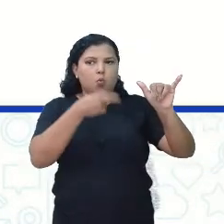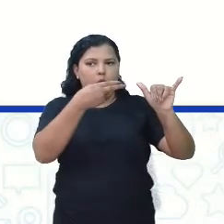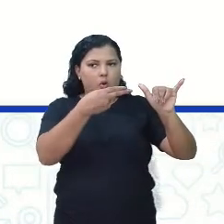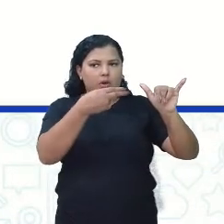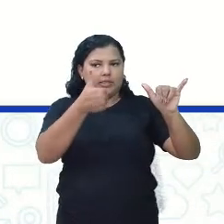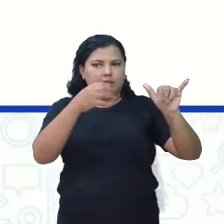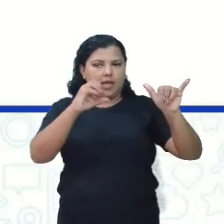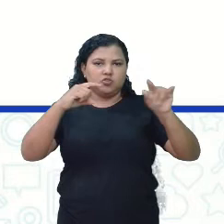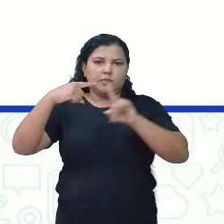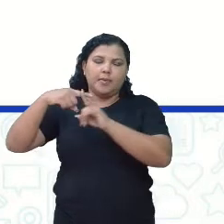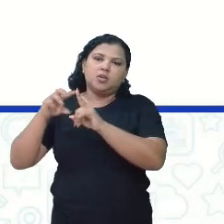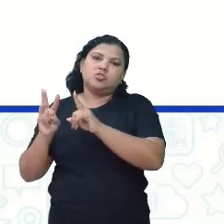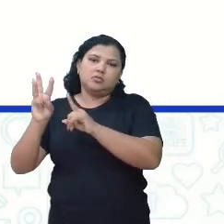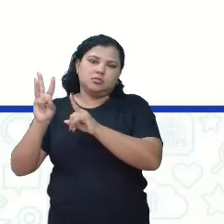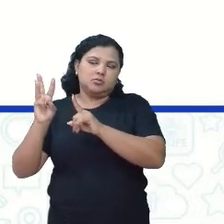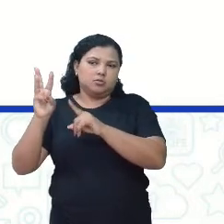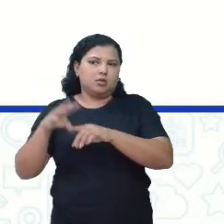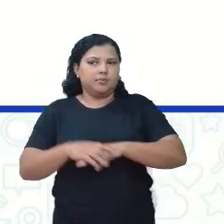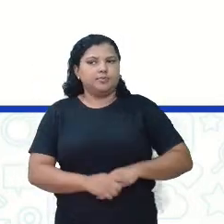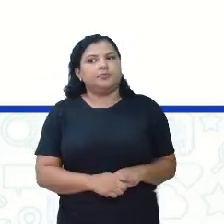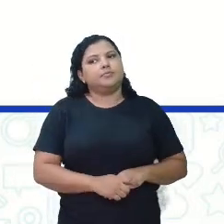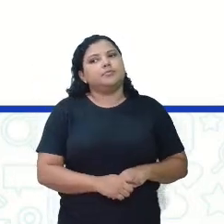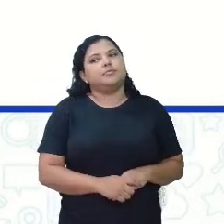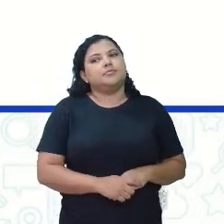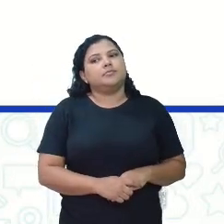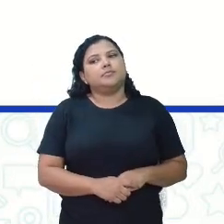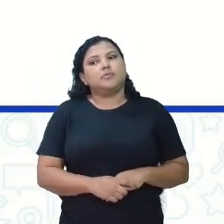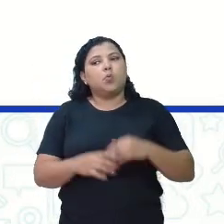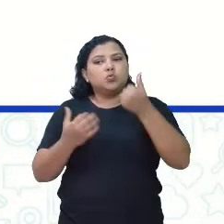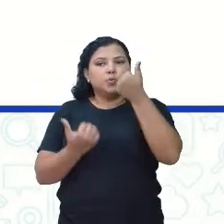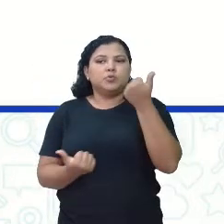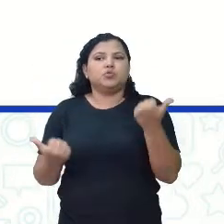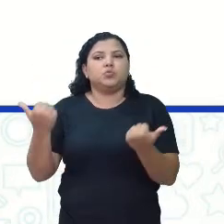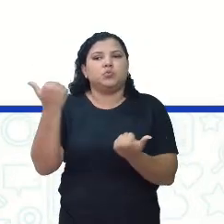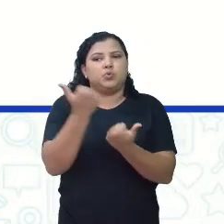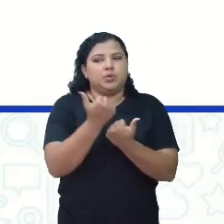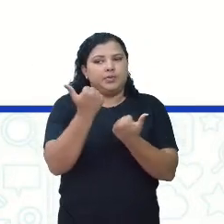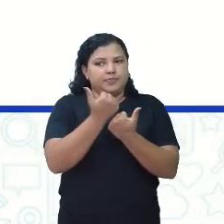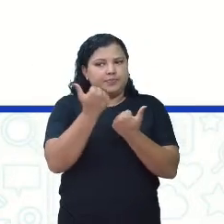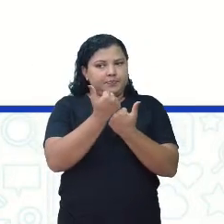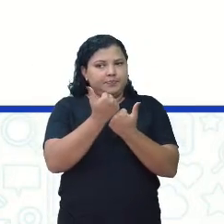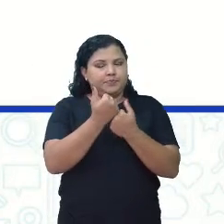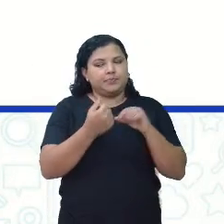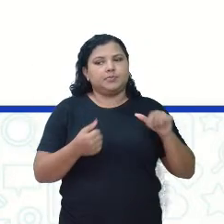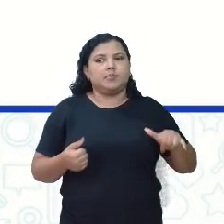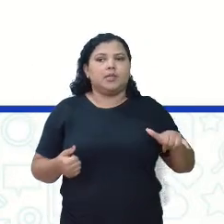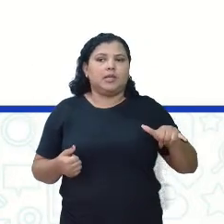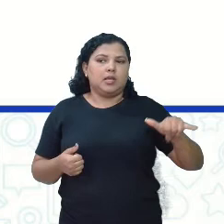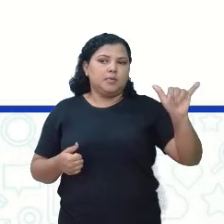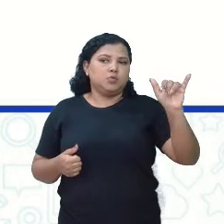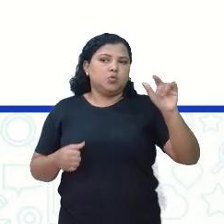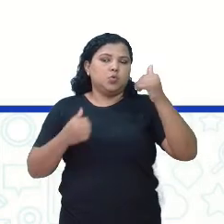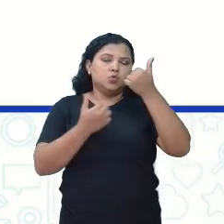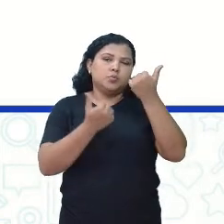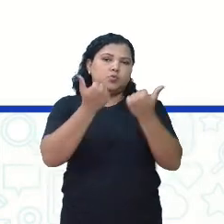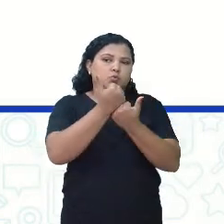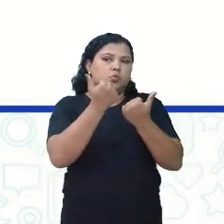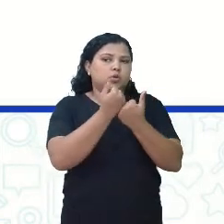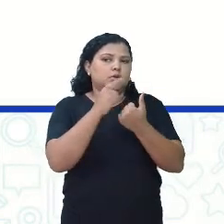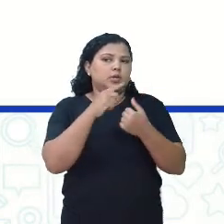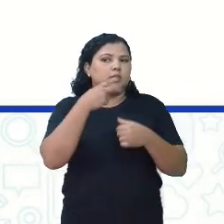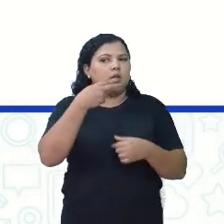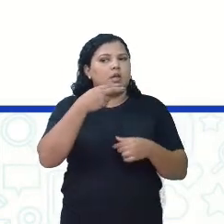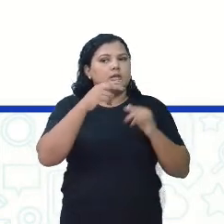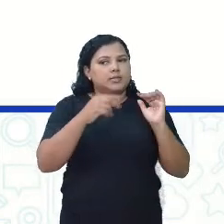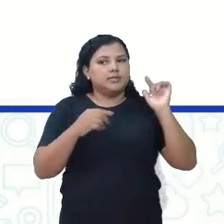é igual a 10 mais w. E aí eu fiz essa substituição. Peguei esse valor de y e substituí na equação